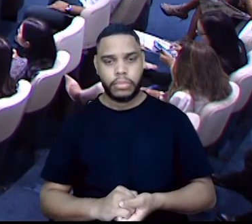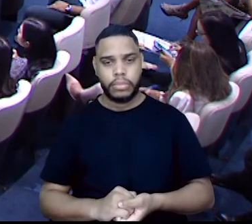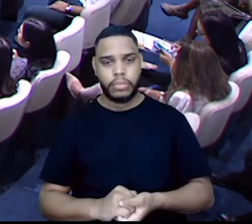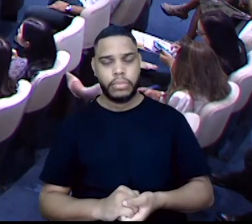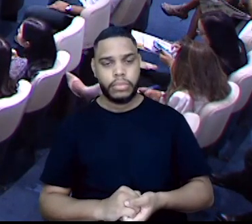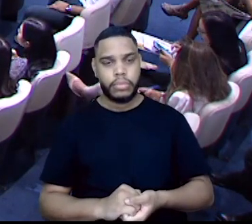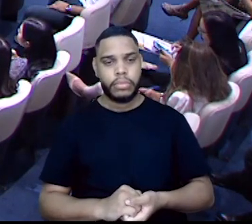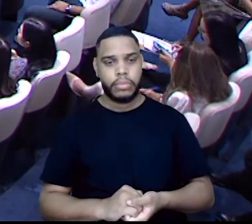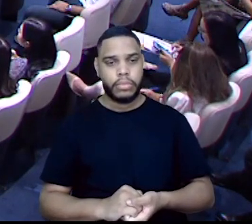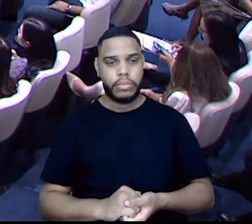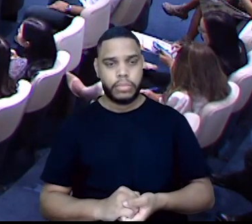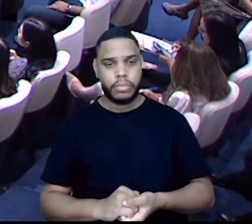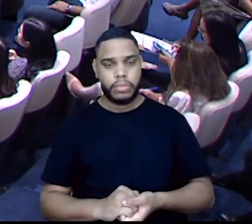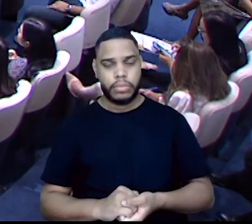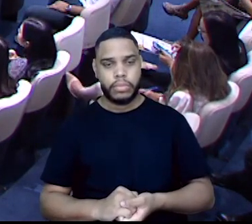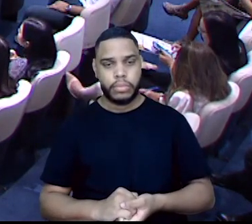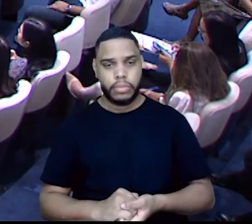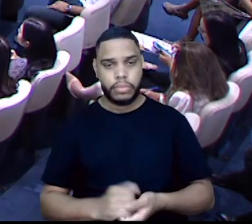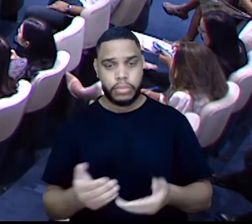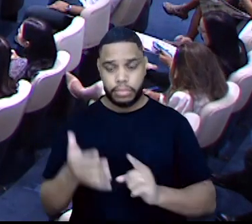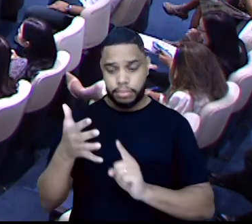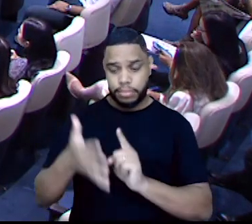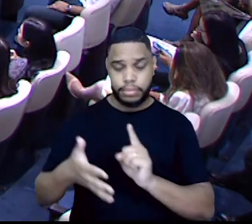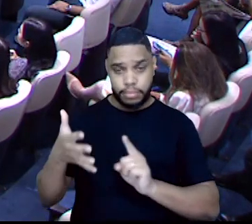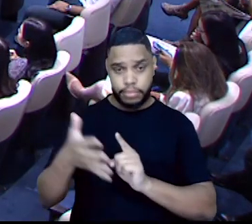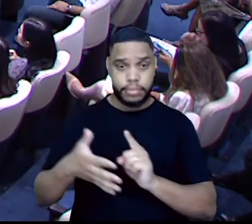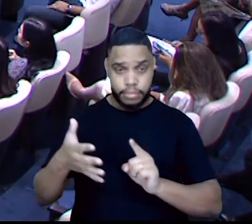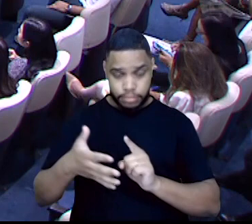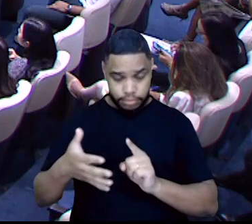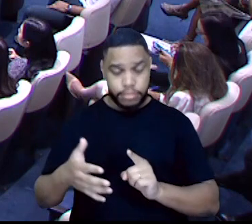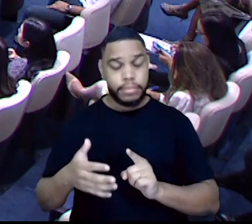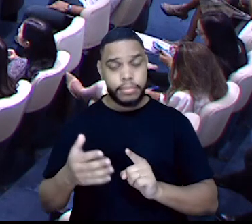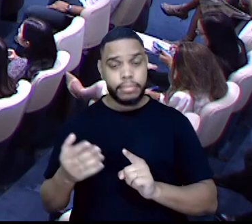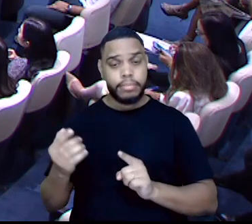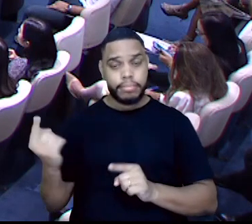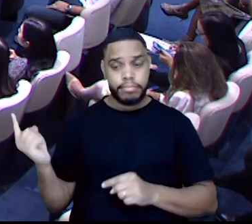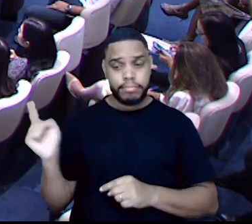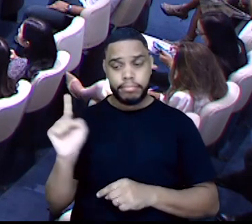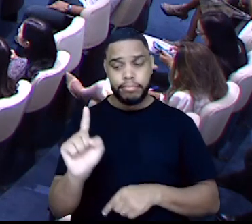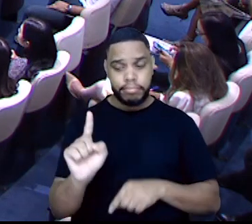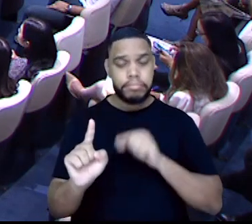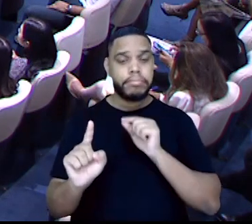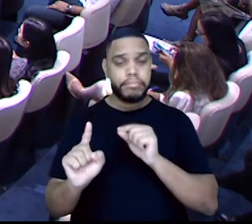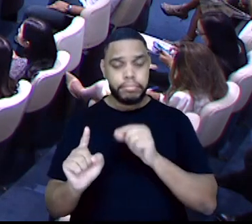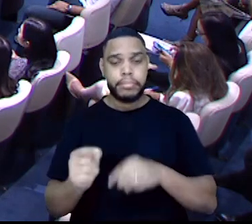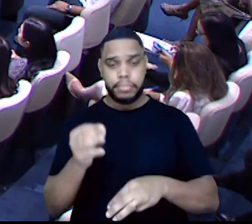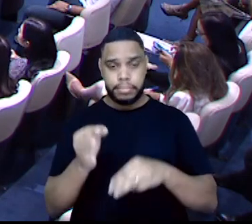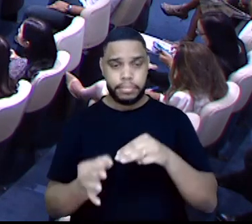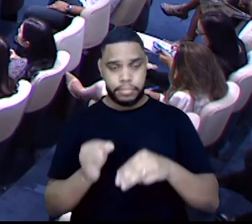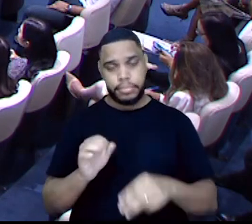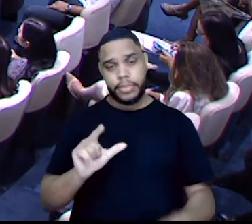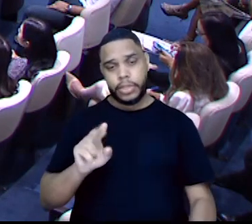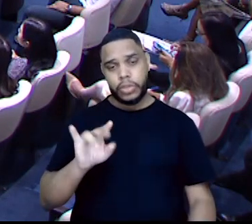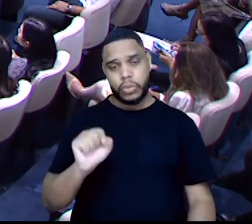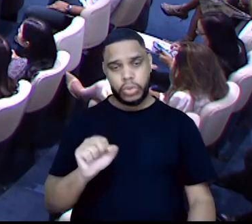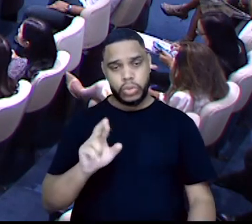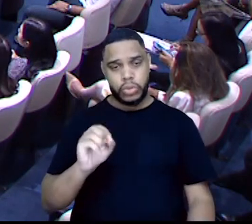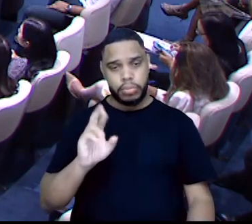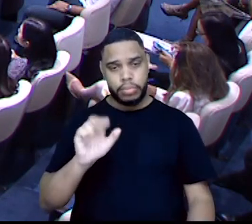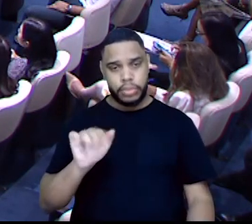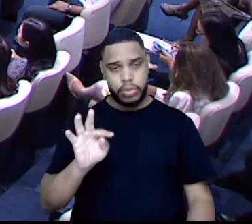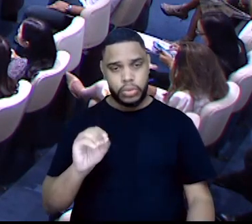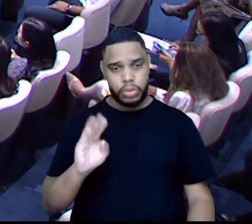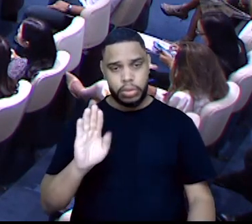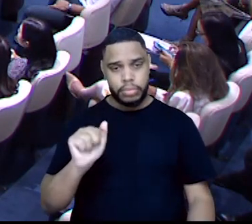Para proferir a palestra magna, fará uso da palavra o excelentíssimo senhor ministro Luiz Roberto Barroso.